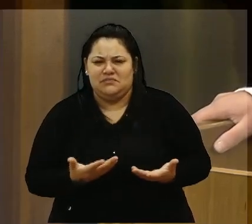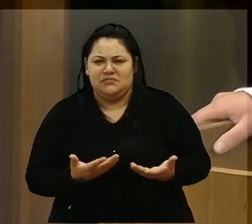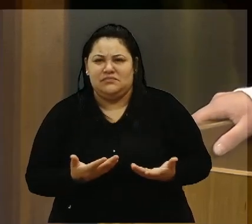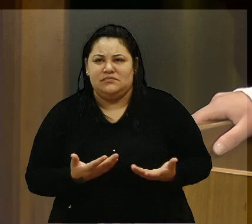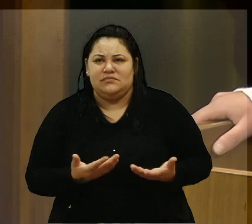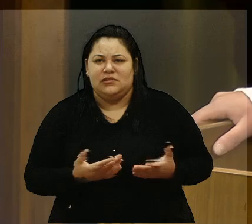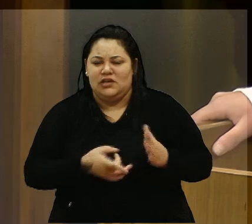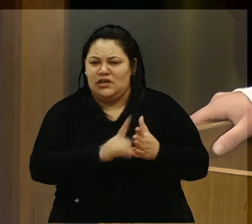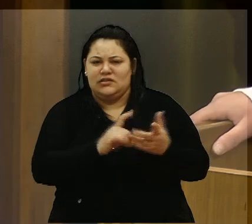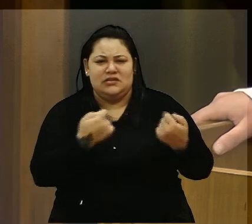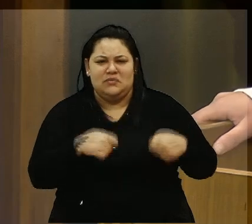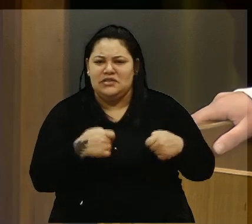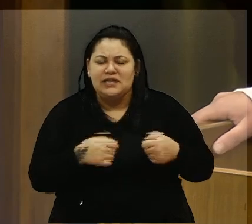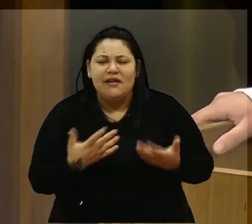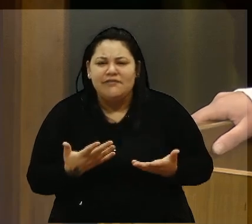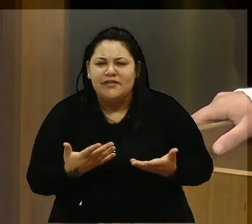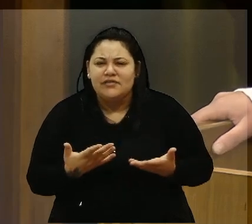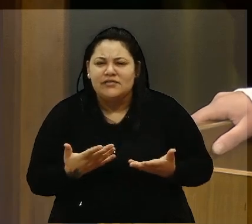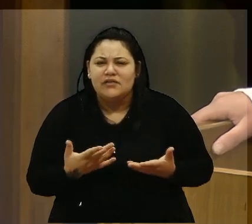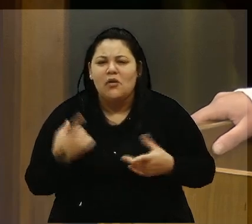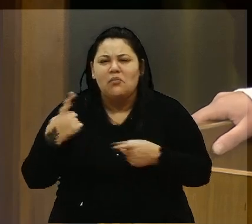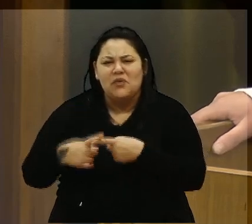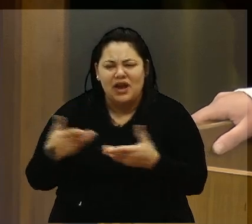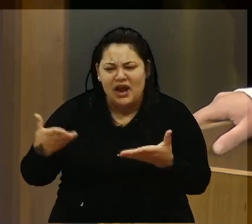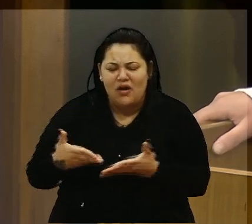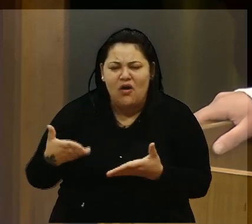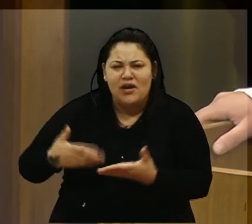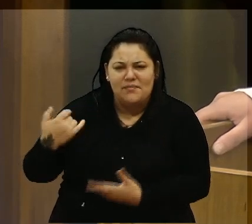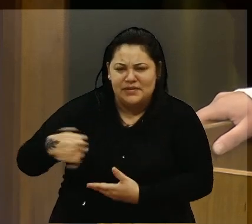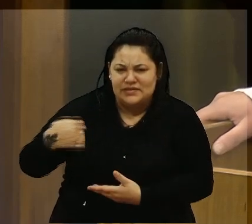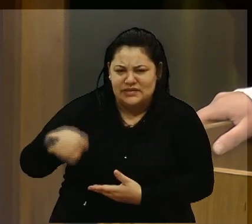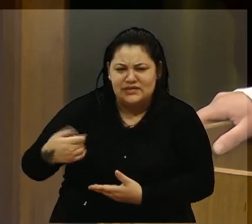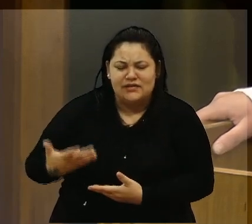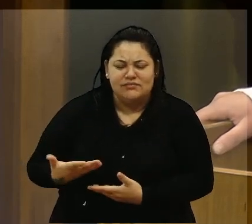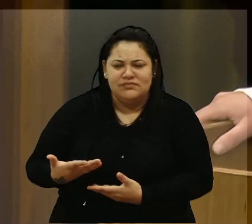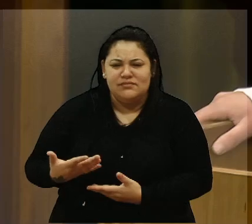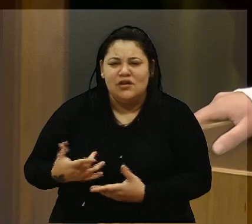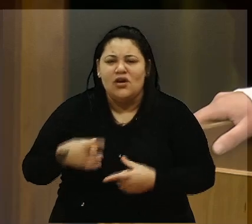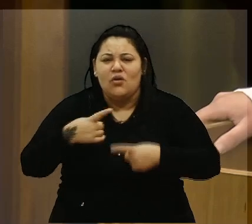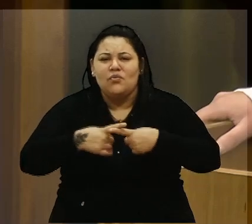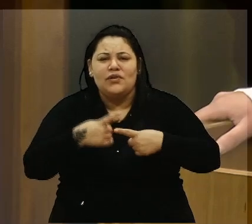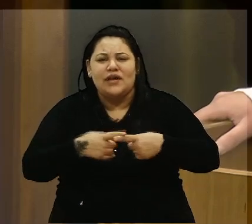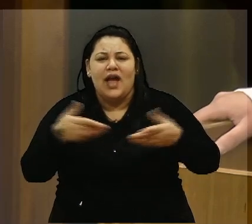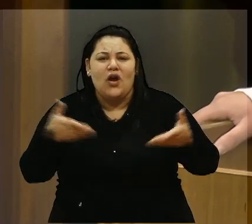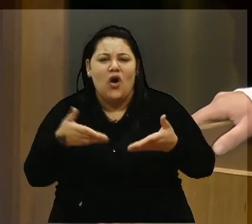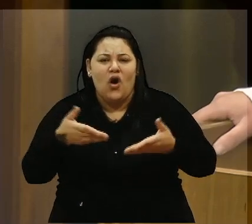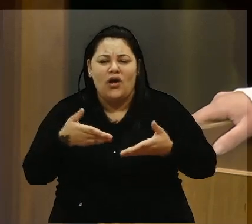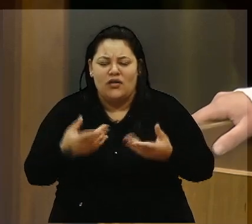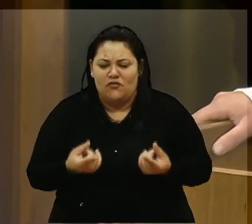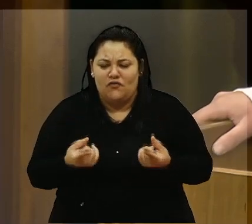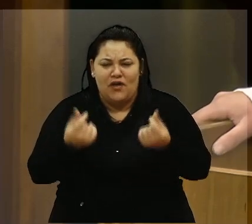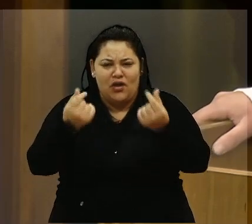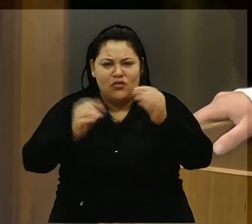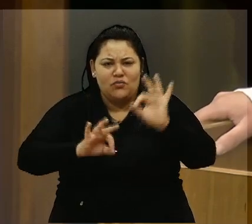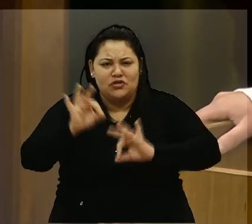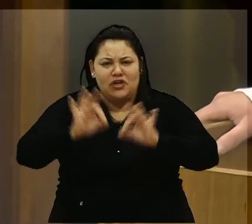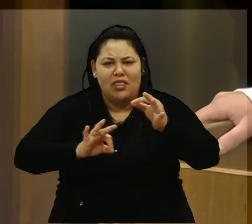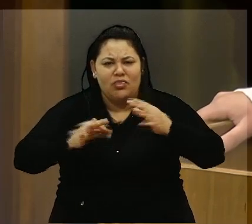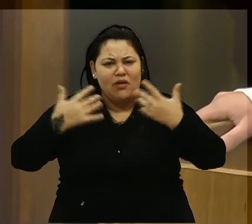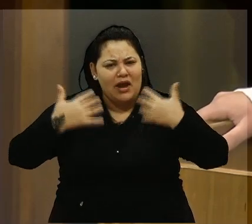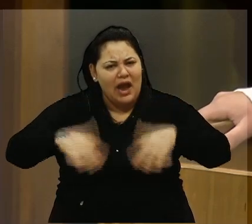não precisava de contrapartida. Por que agora precisa? Por que agora o valor do projeto está tão